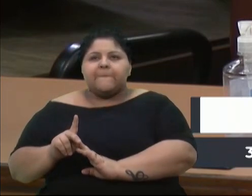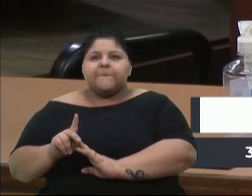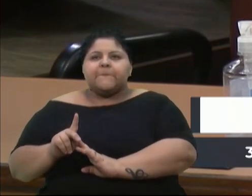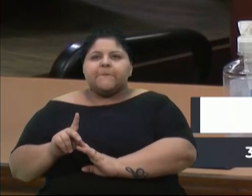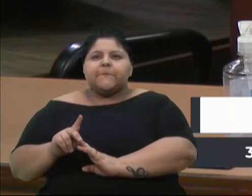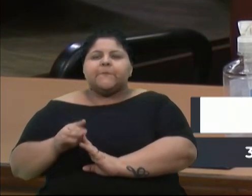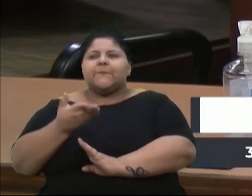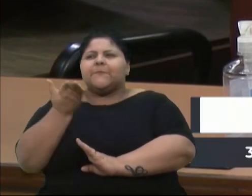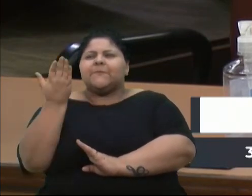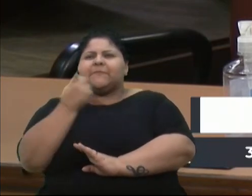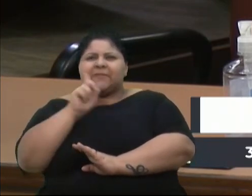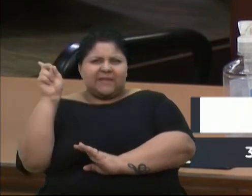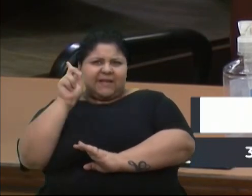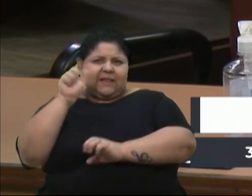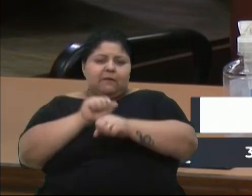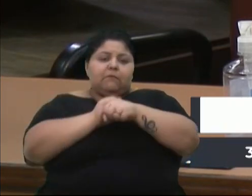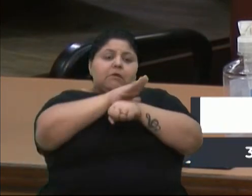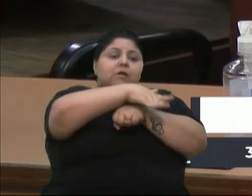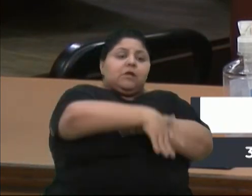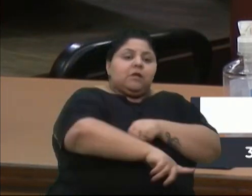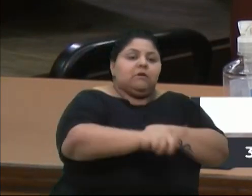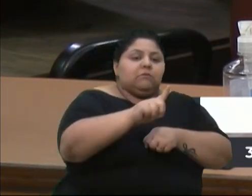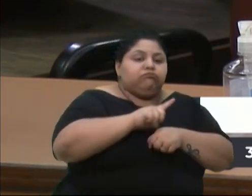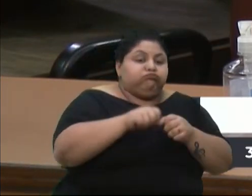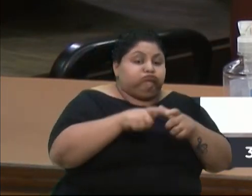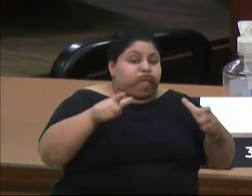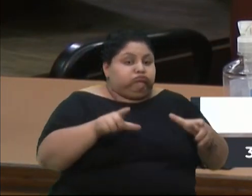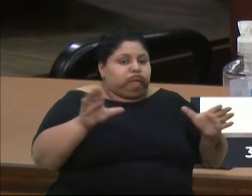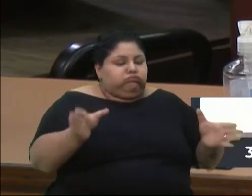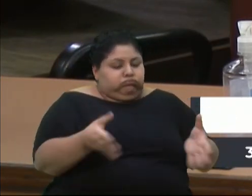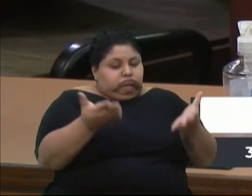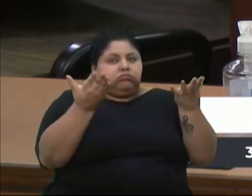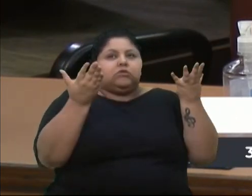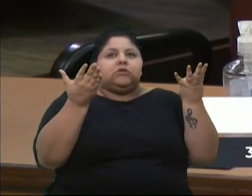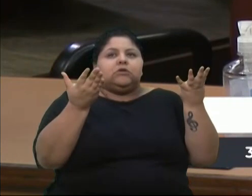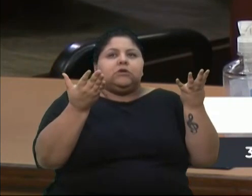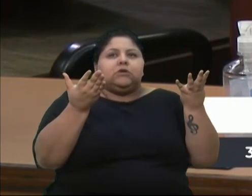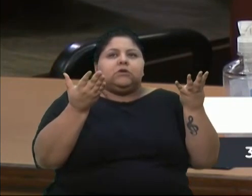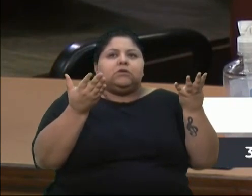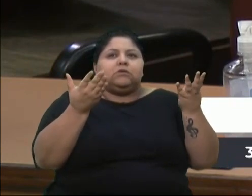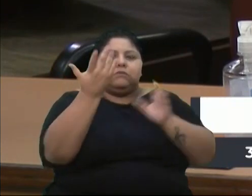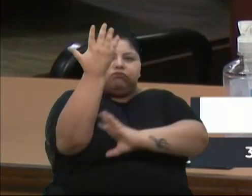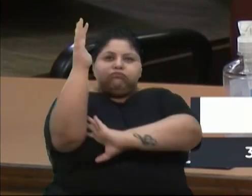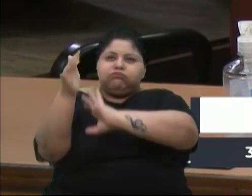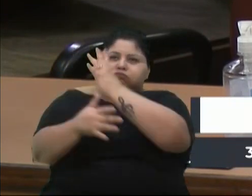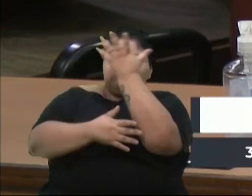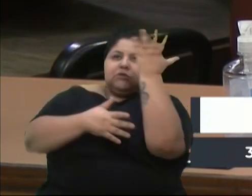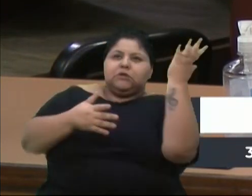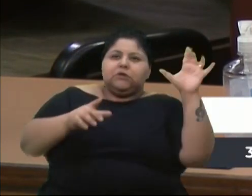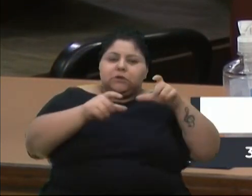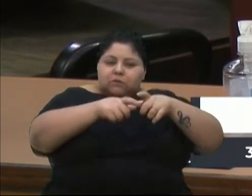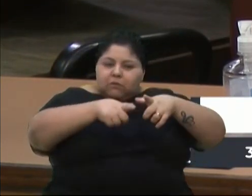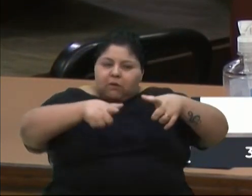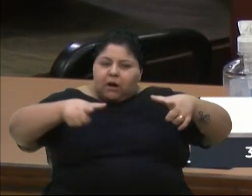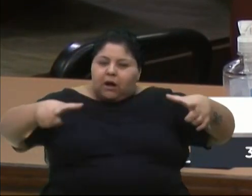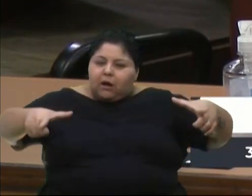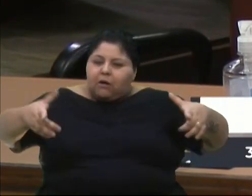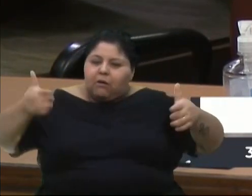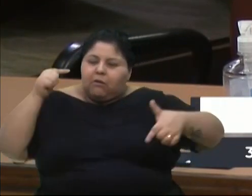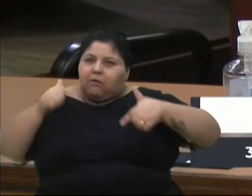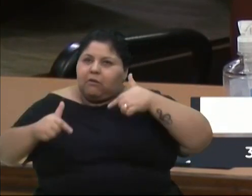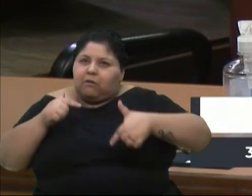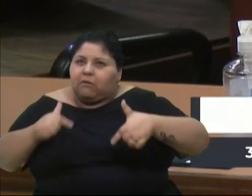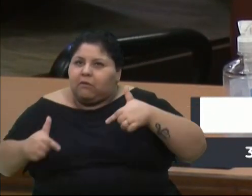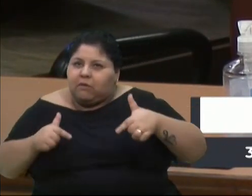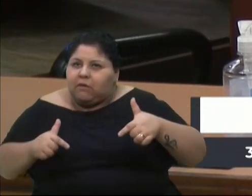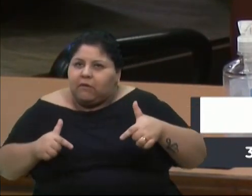em Galópolis, que amanhã vai ter um grande evento, se o tempo deixar, no campo, uma equipe gestora, estamos trabalhando agora para o campo da